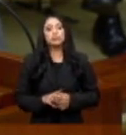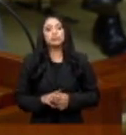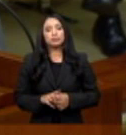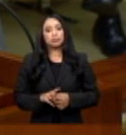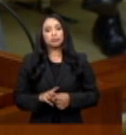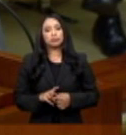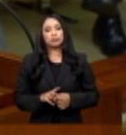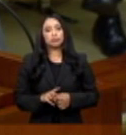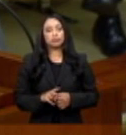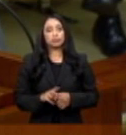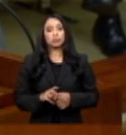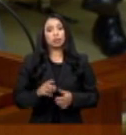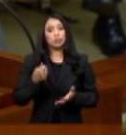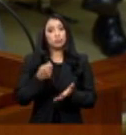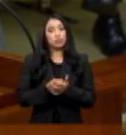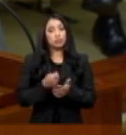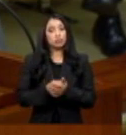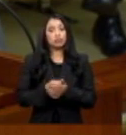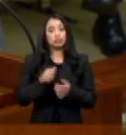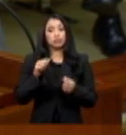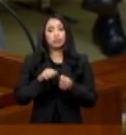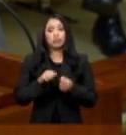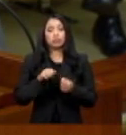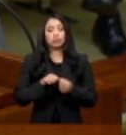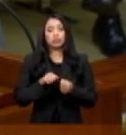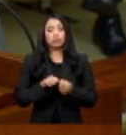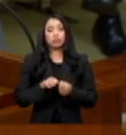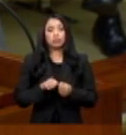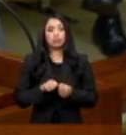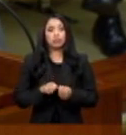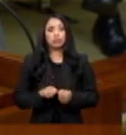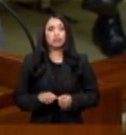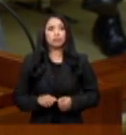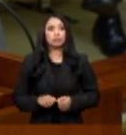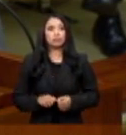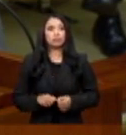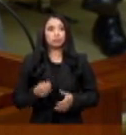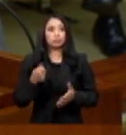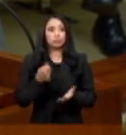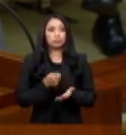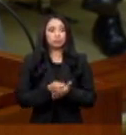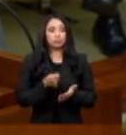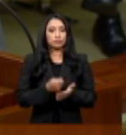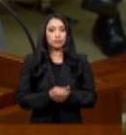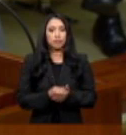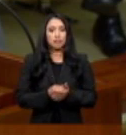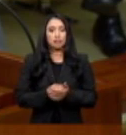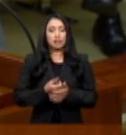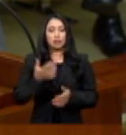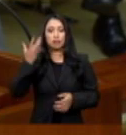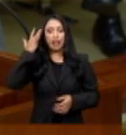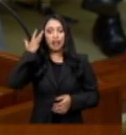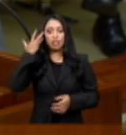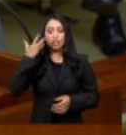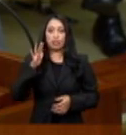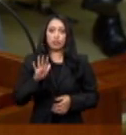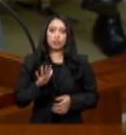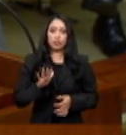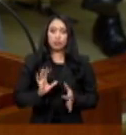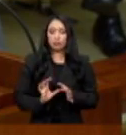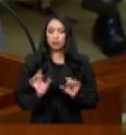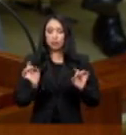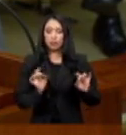Paga-se na obrigação de fazer quando se executa a obrigação. Paga-se na obrigação de não fazer quando se deixa de fazer